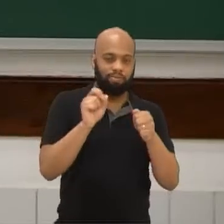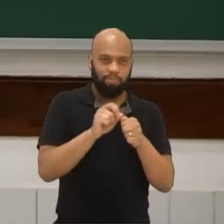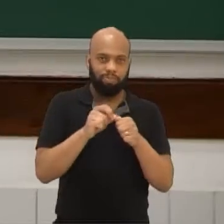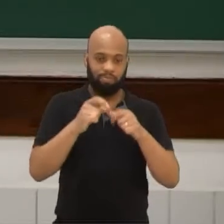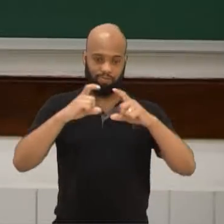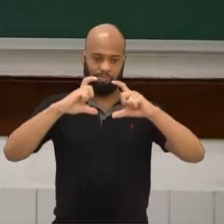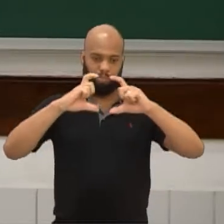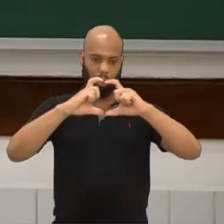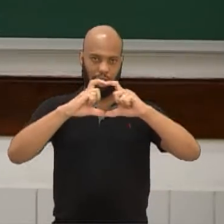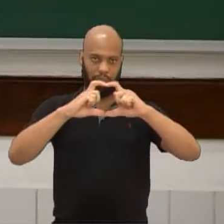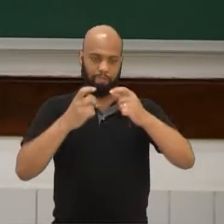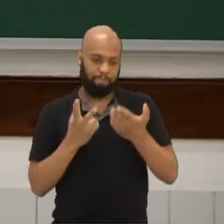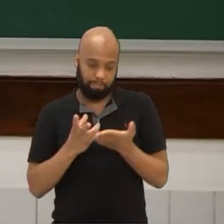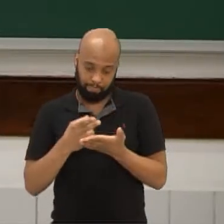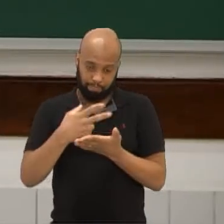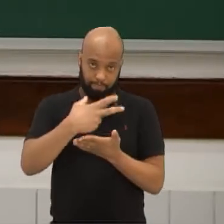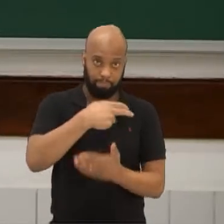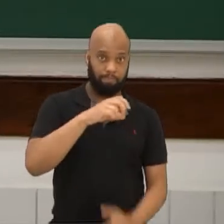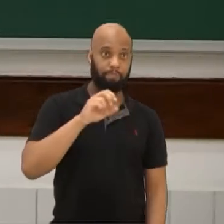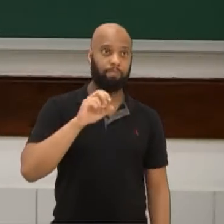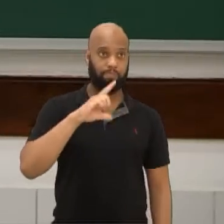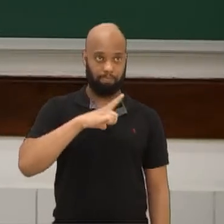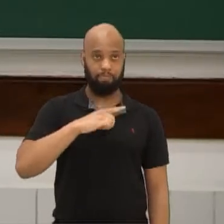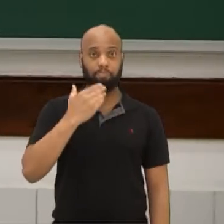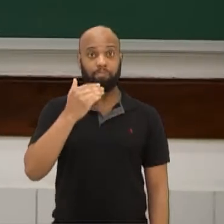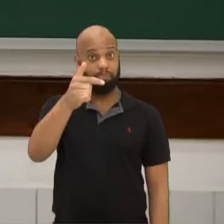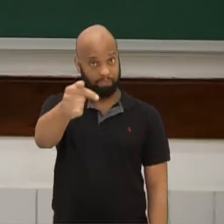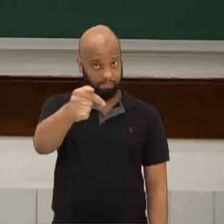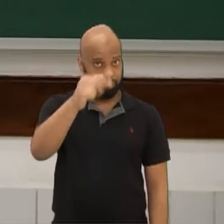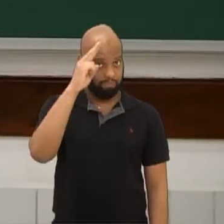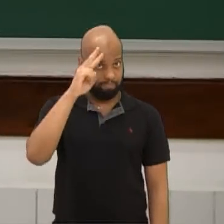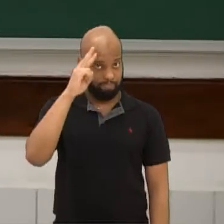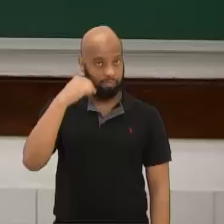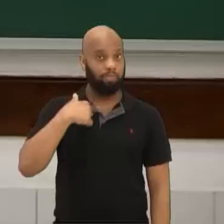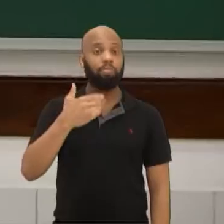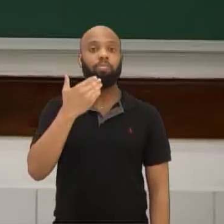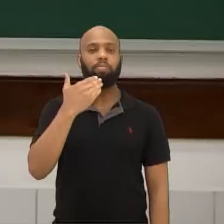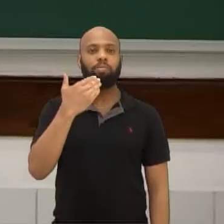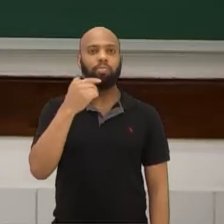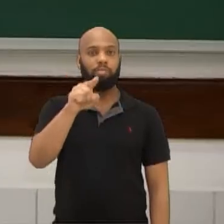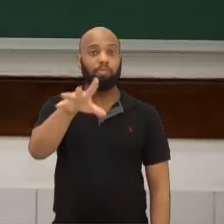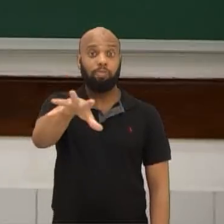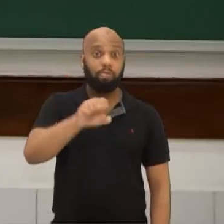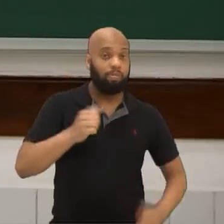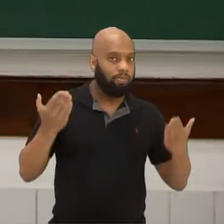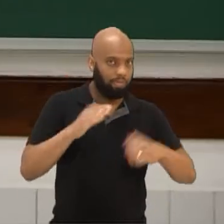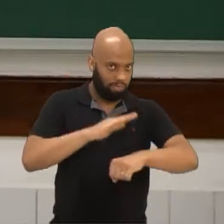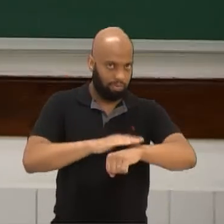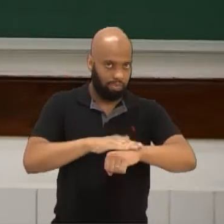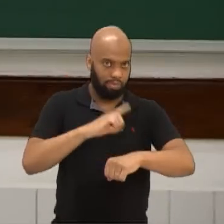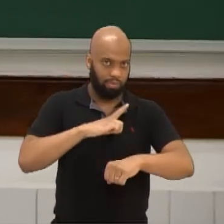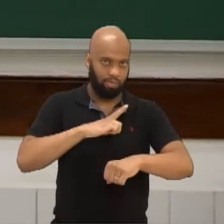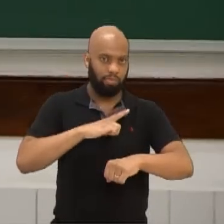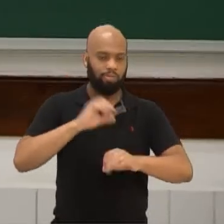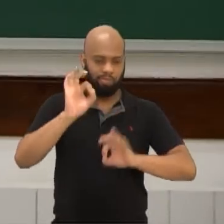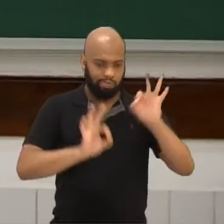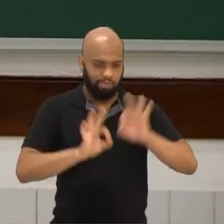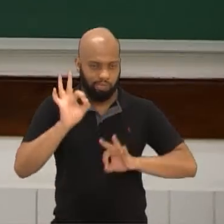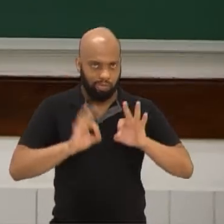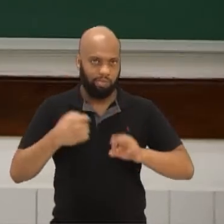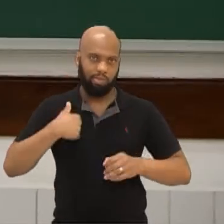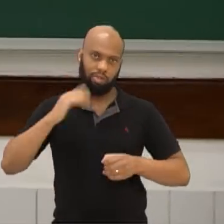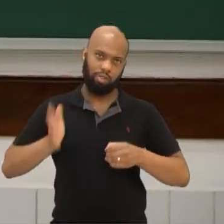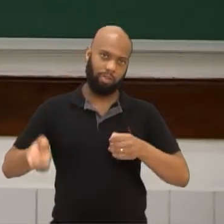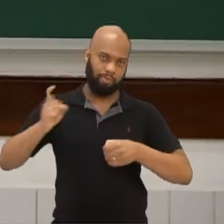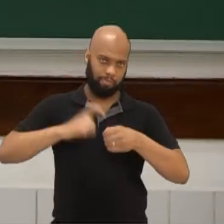construírem, né, os círculos, certo? A professora vai dar um tempinho para vocês pegarem esses círculos agora, colocarem do lado do material